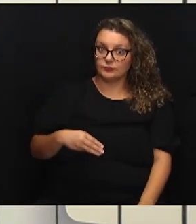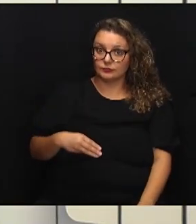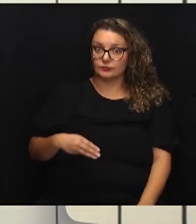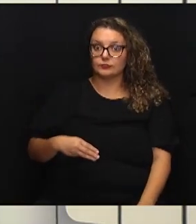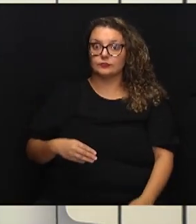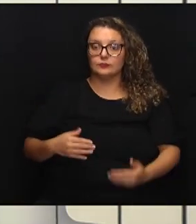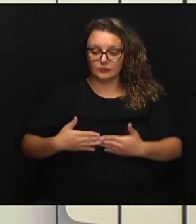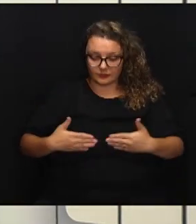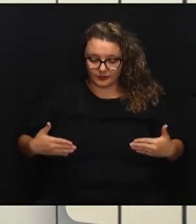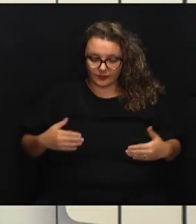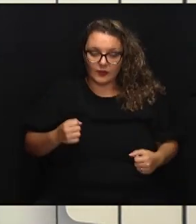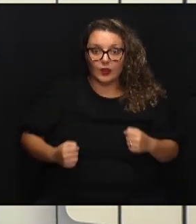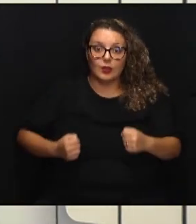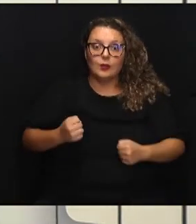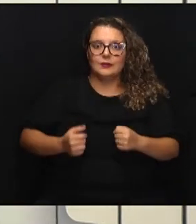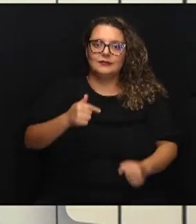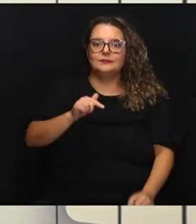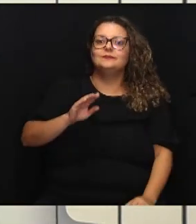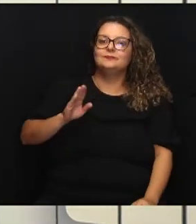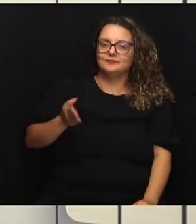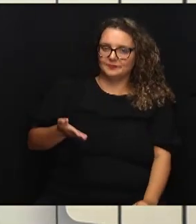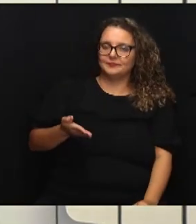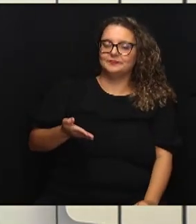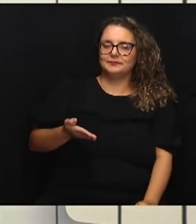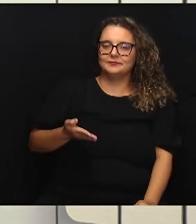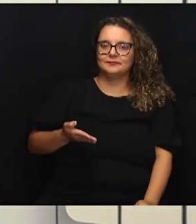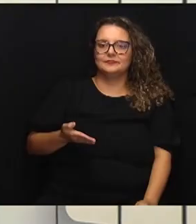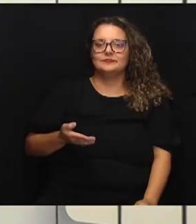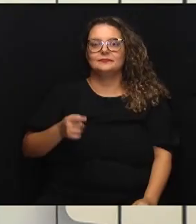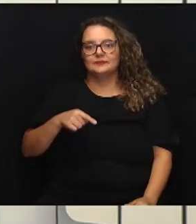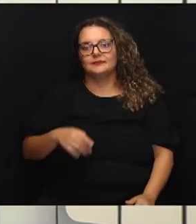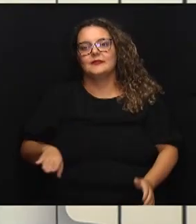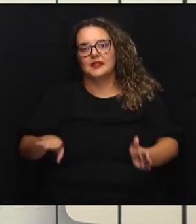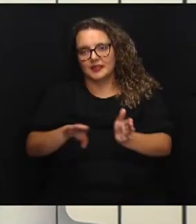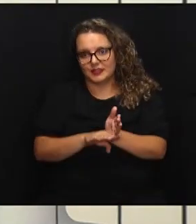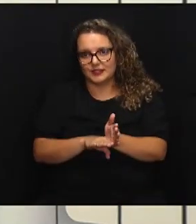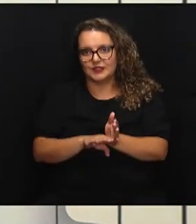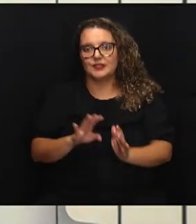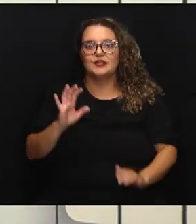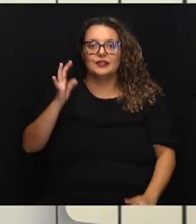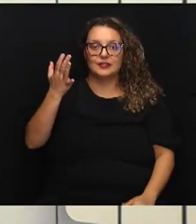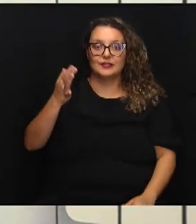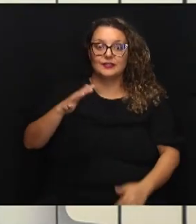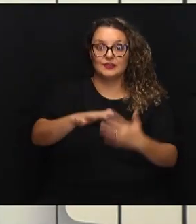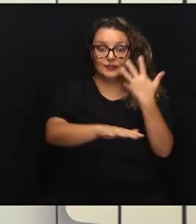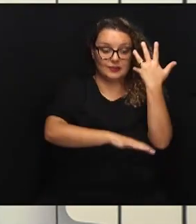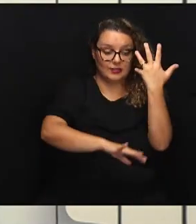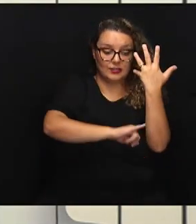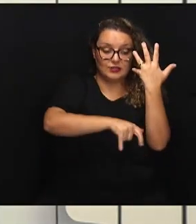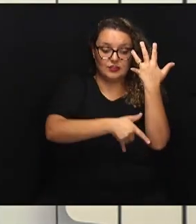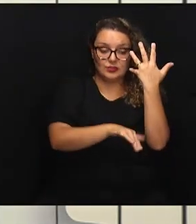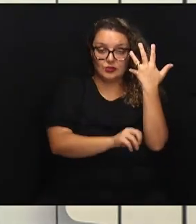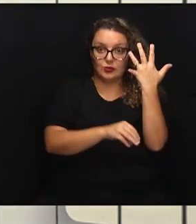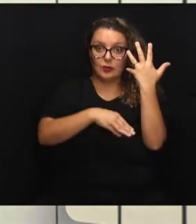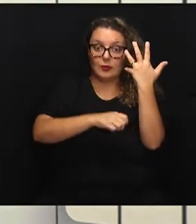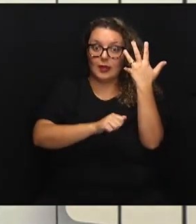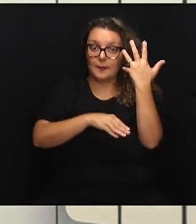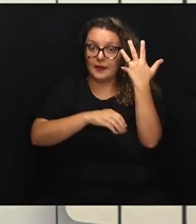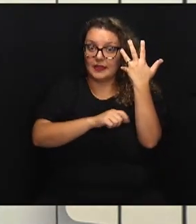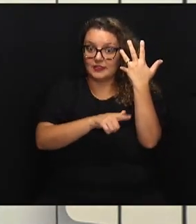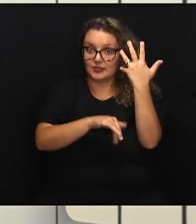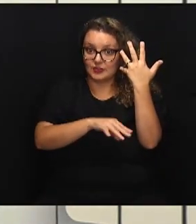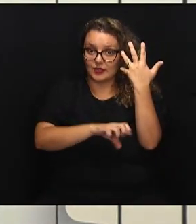largada às 7h30 da manhã. E essa largada e a chegada acontece na Praça João Amazonas.